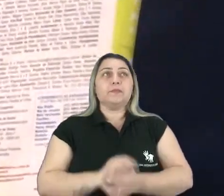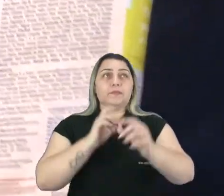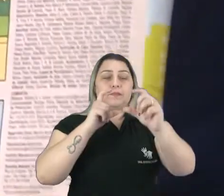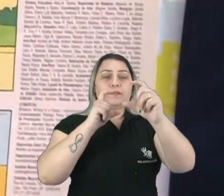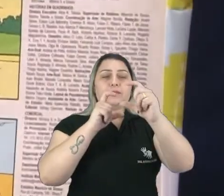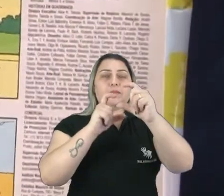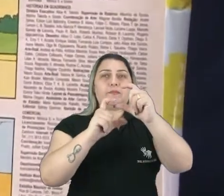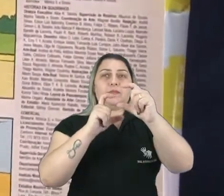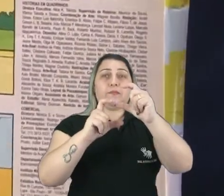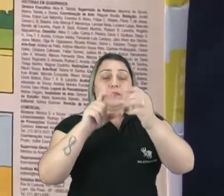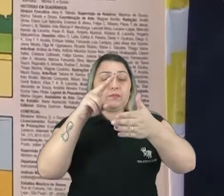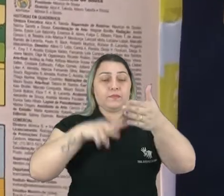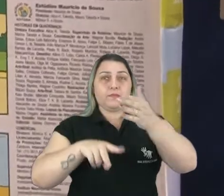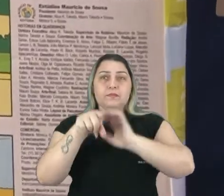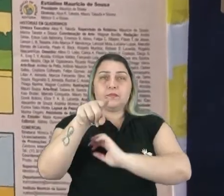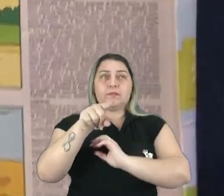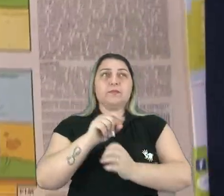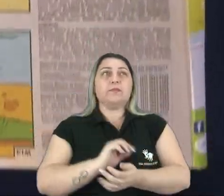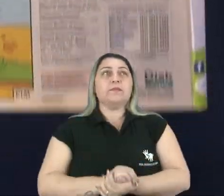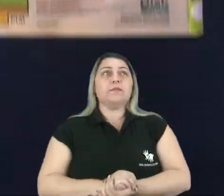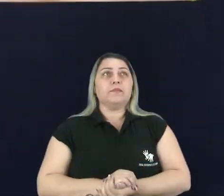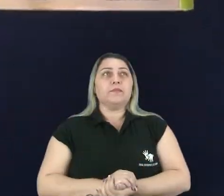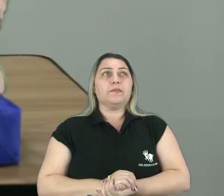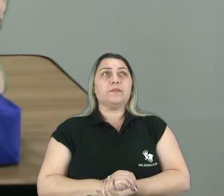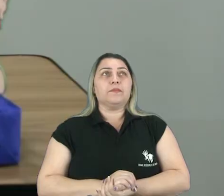primeiro quadrinho,